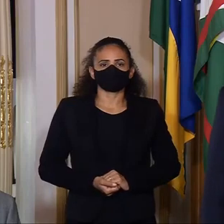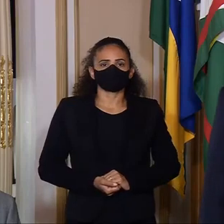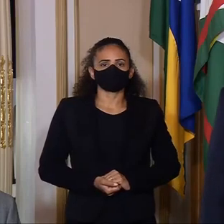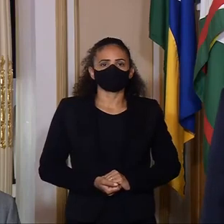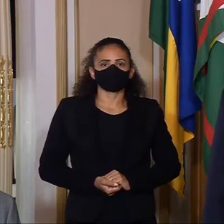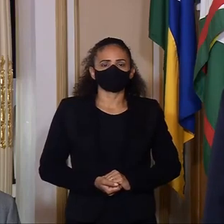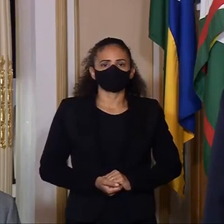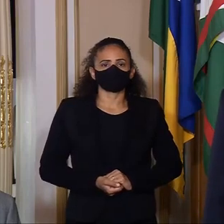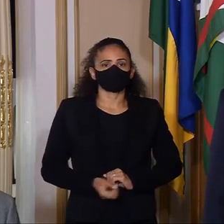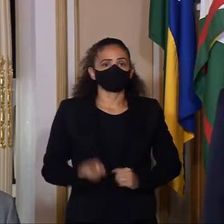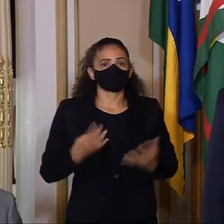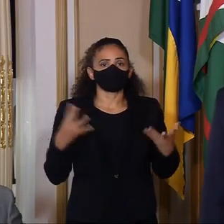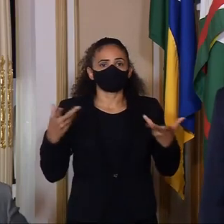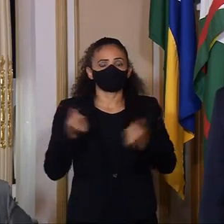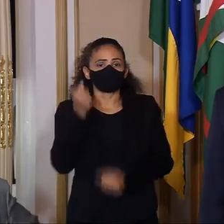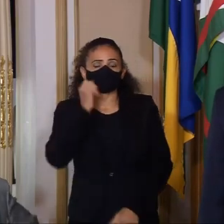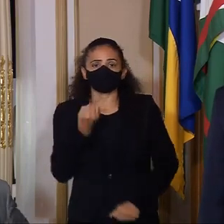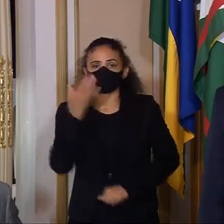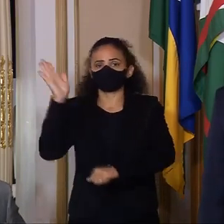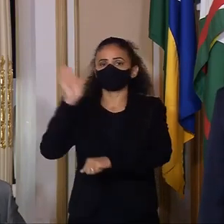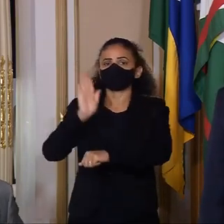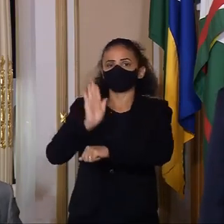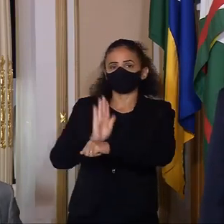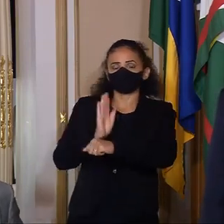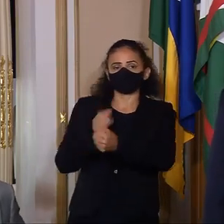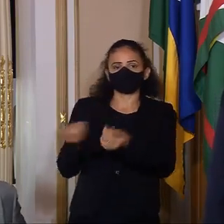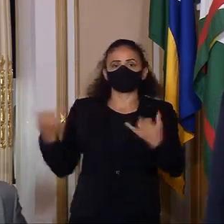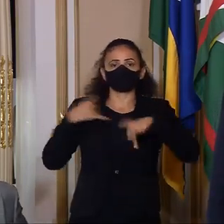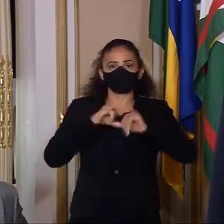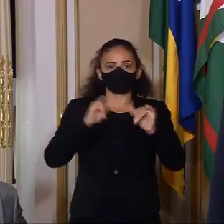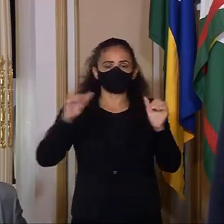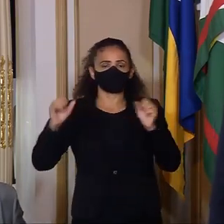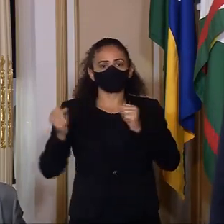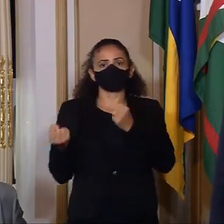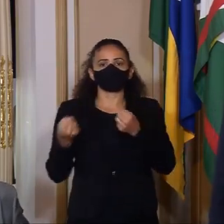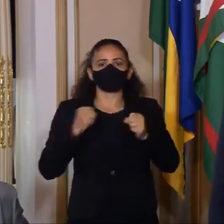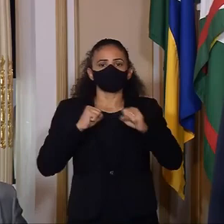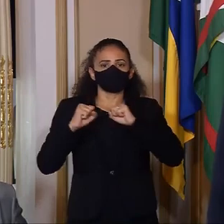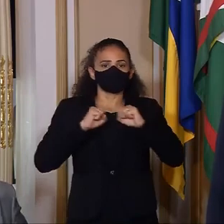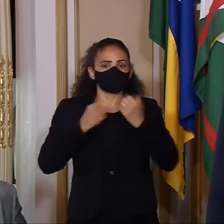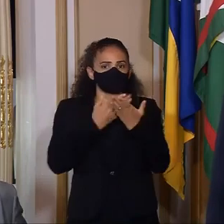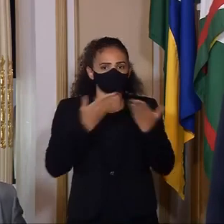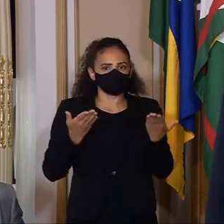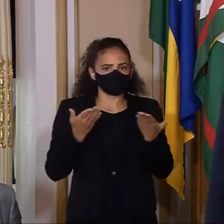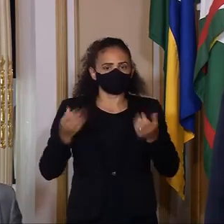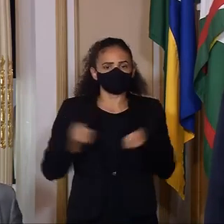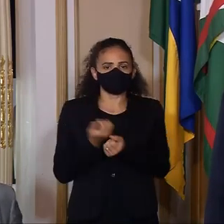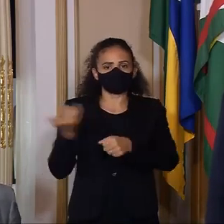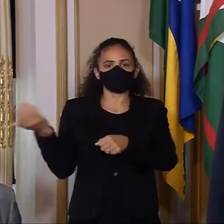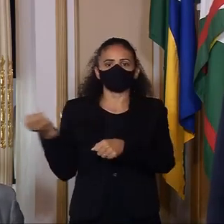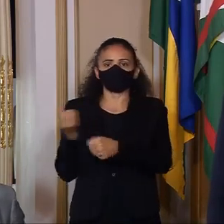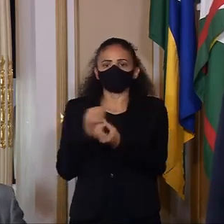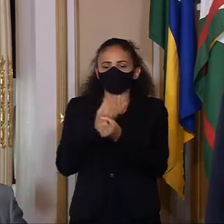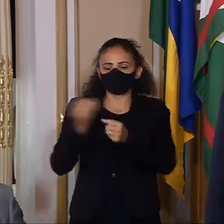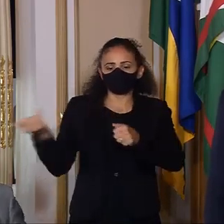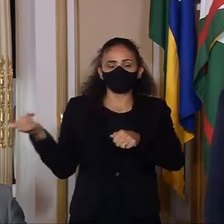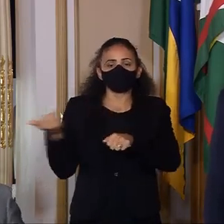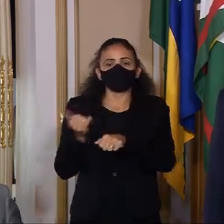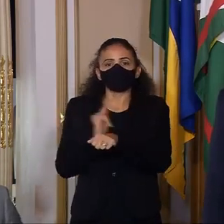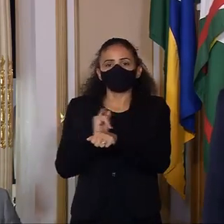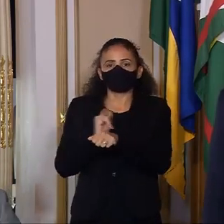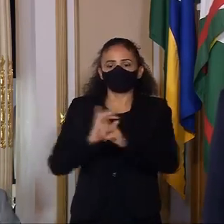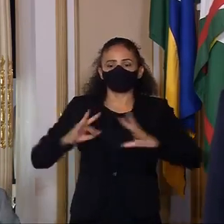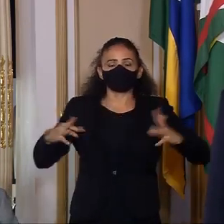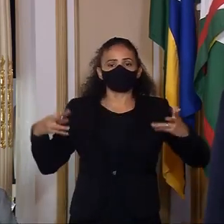Olá senhoras e senhores boa tarde informamos que esta cerimônia está sendo transmitida pela